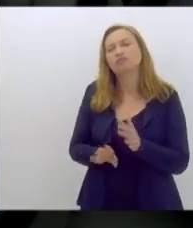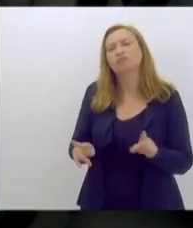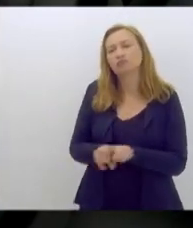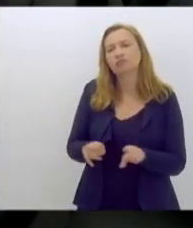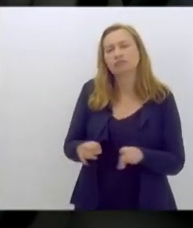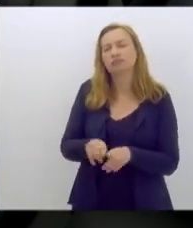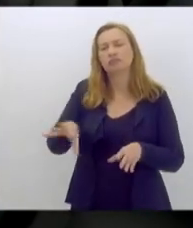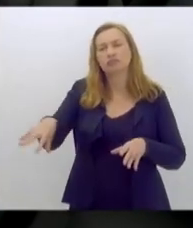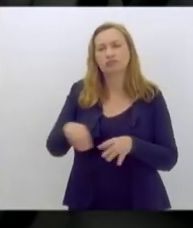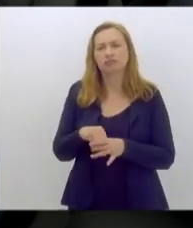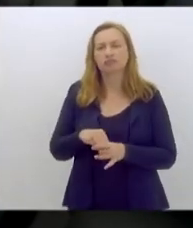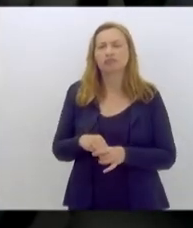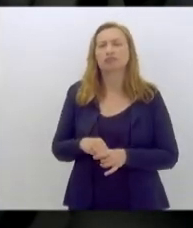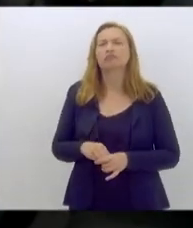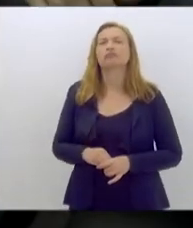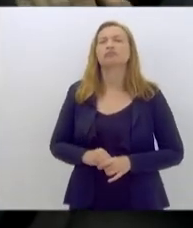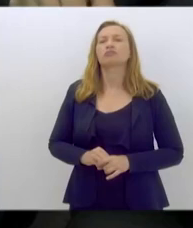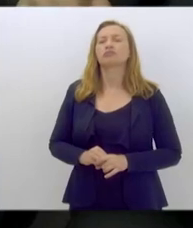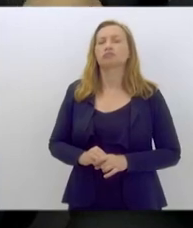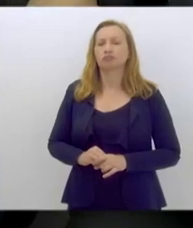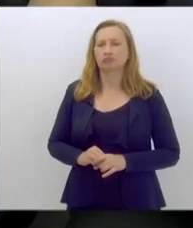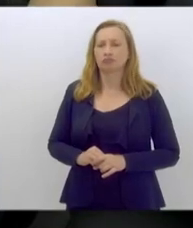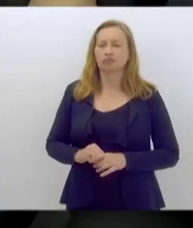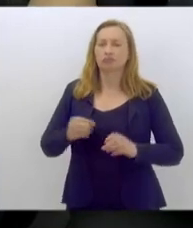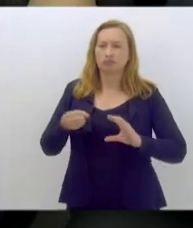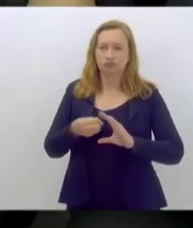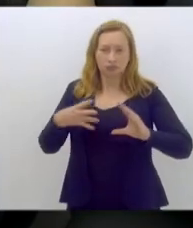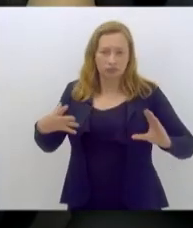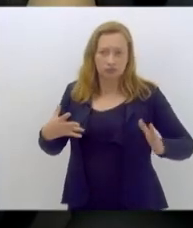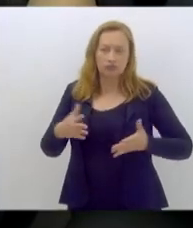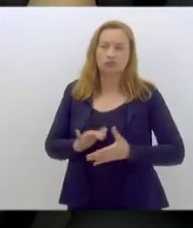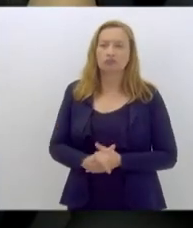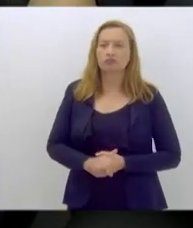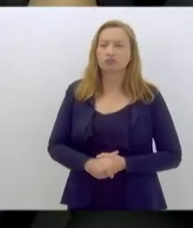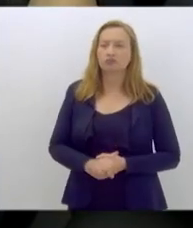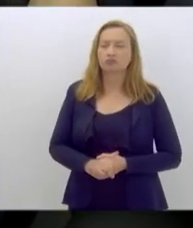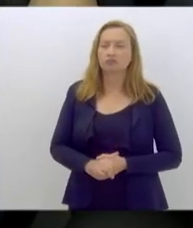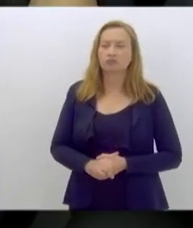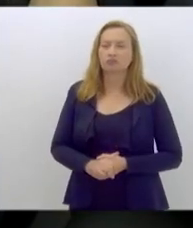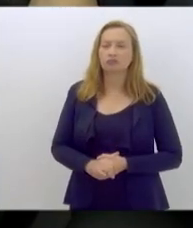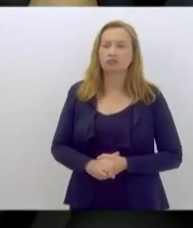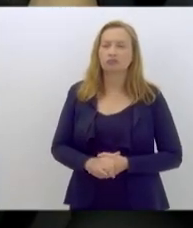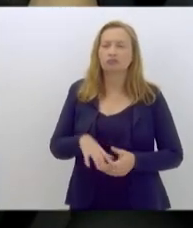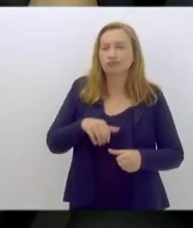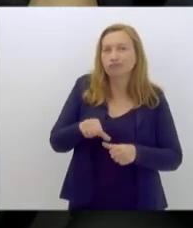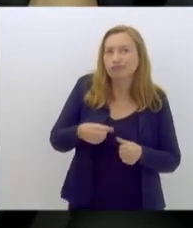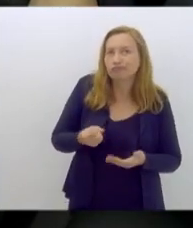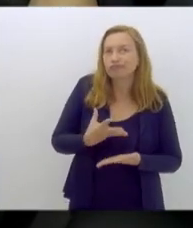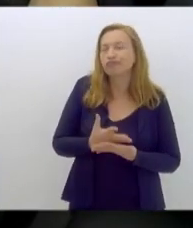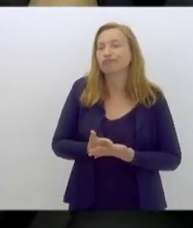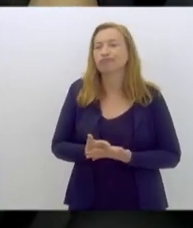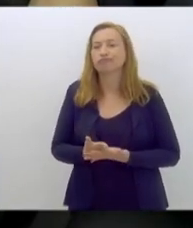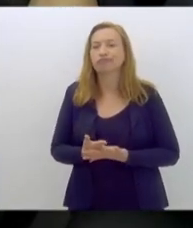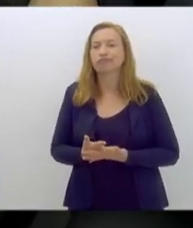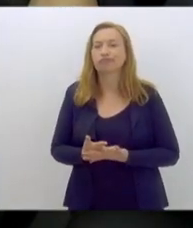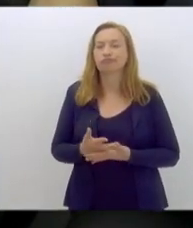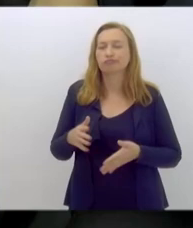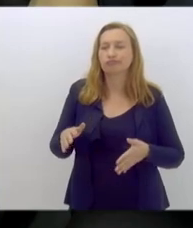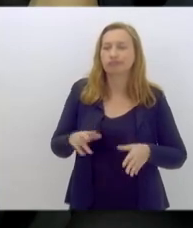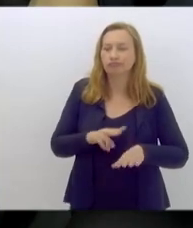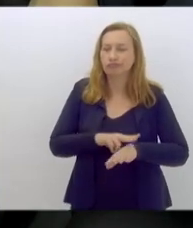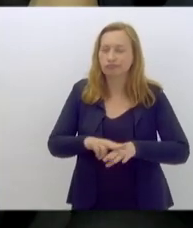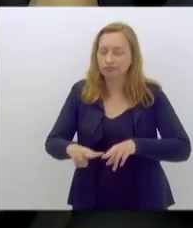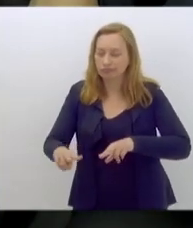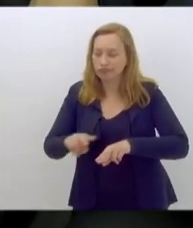entrada e despesas vezes são de despesas correntes mas que tem característica de como reforma de estradas